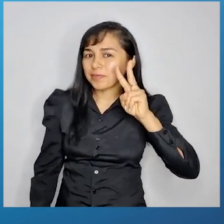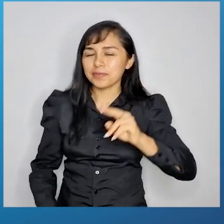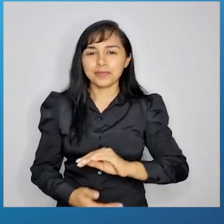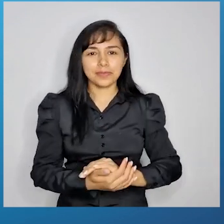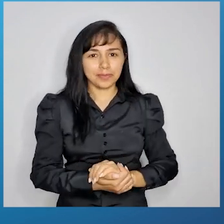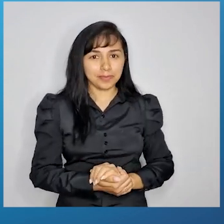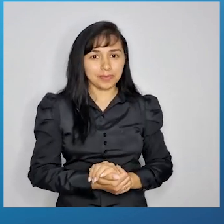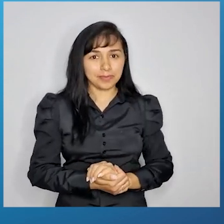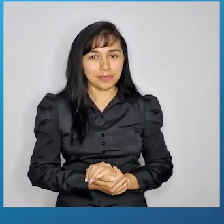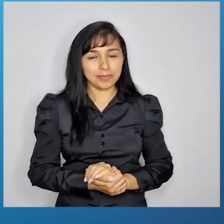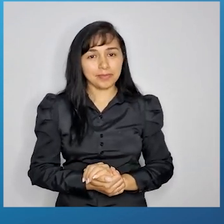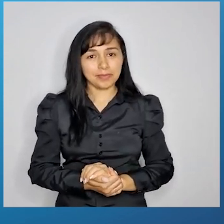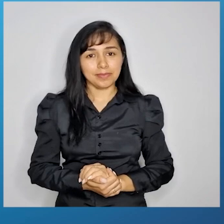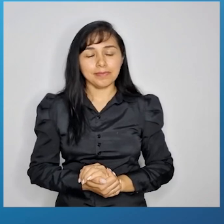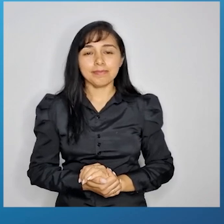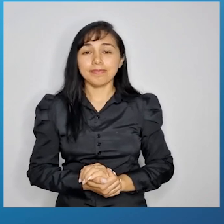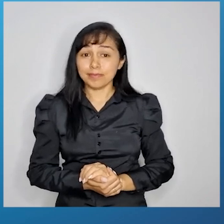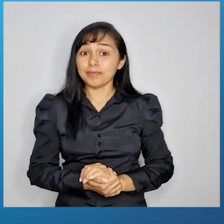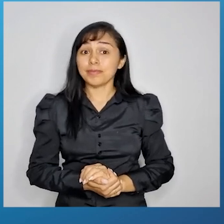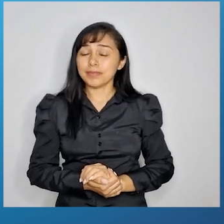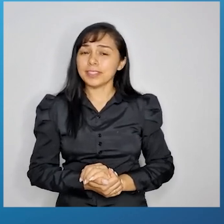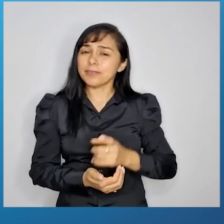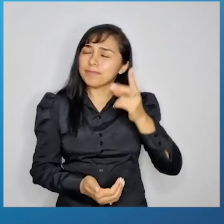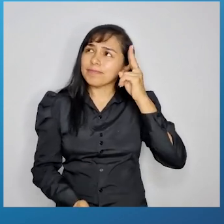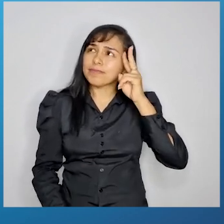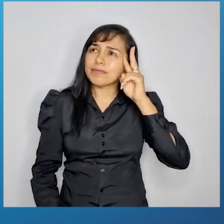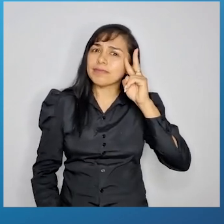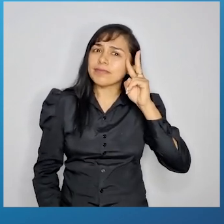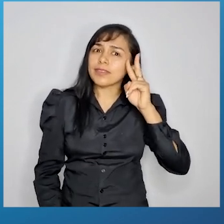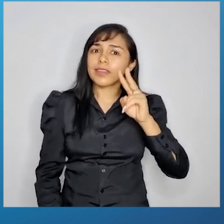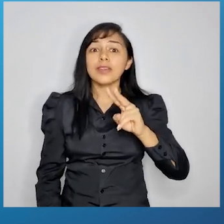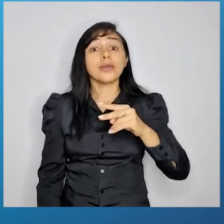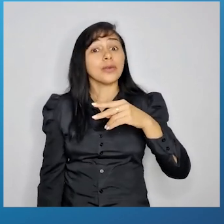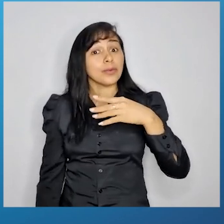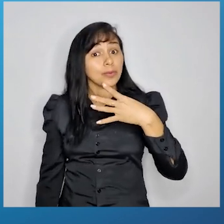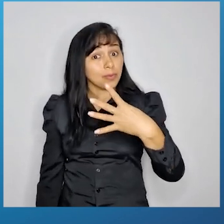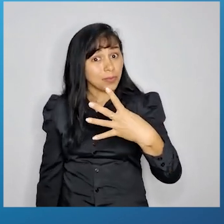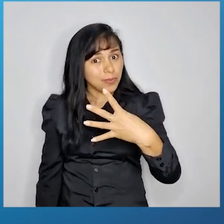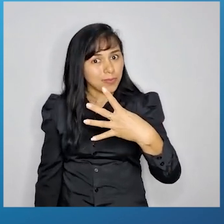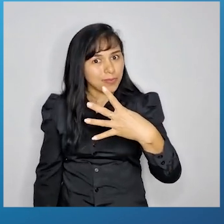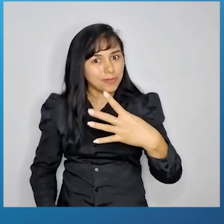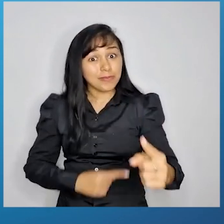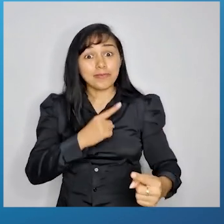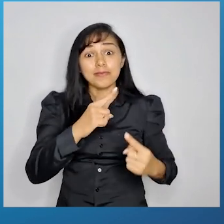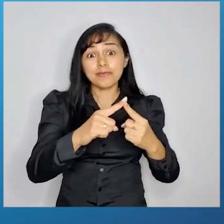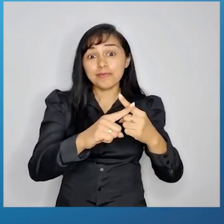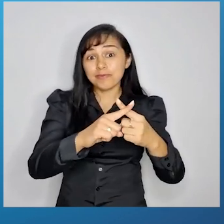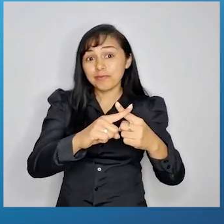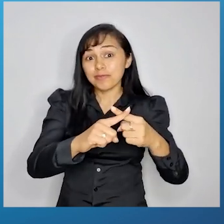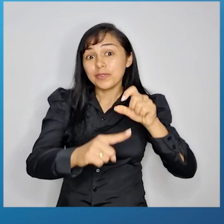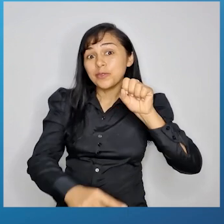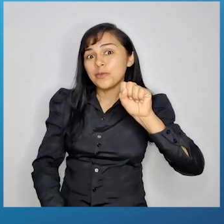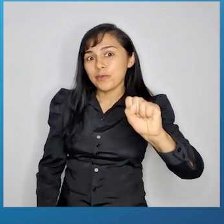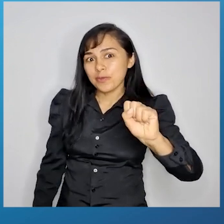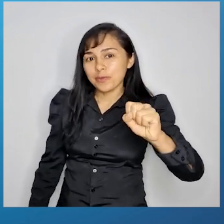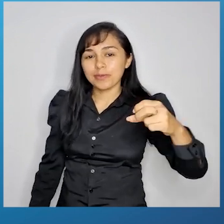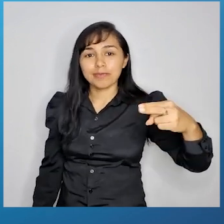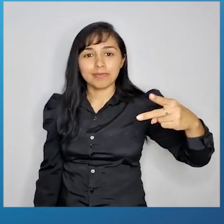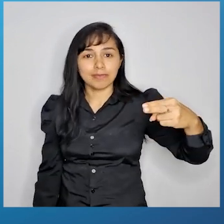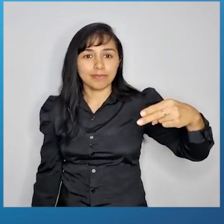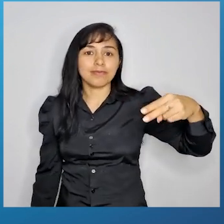lembra? Então basta você refrescar aí na sua memória. 4 vezes 8 é